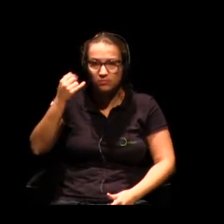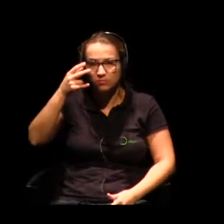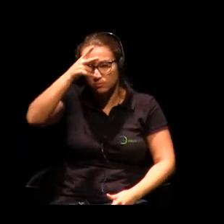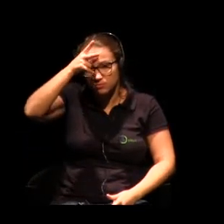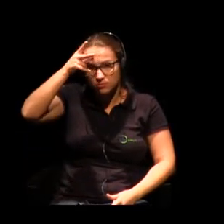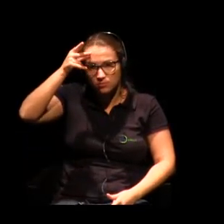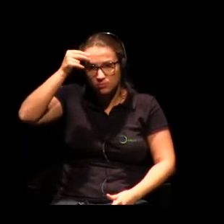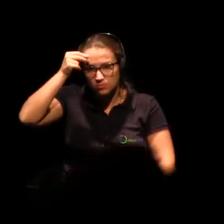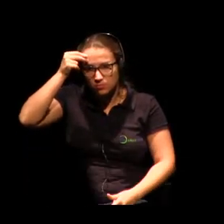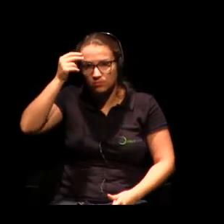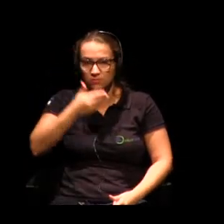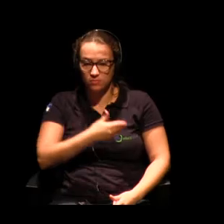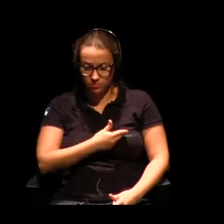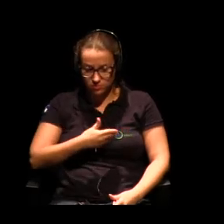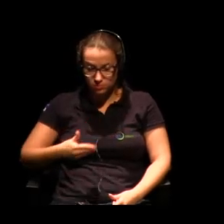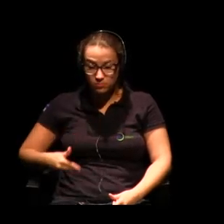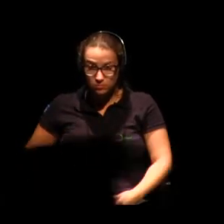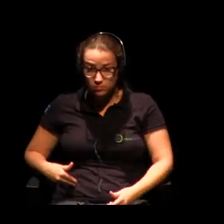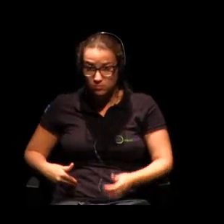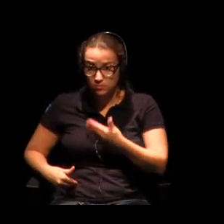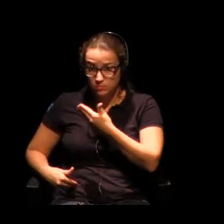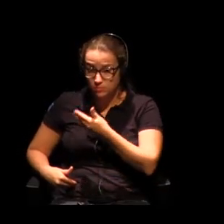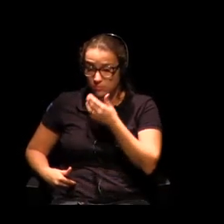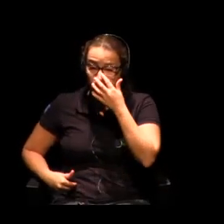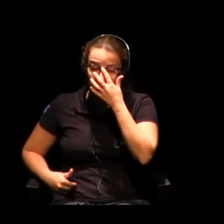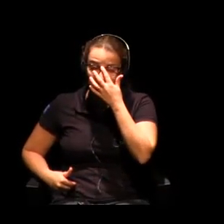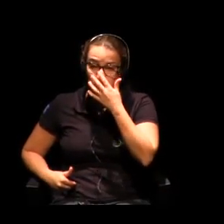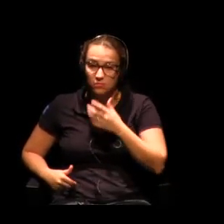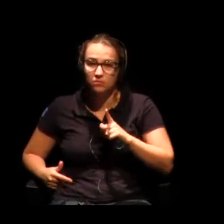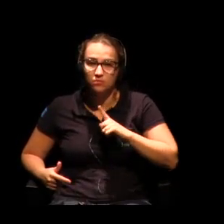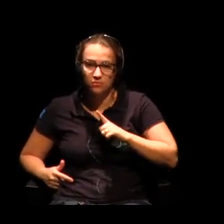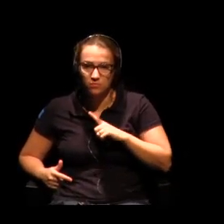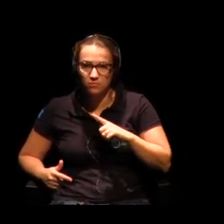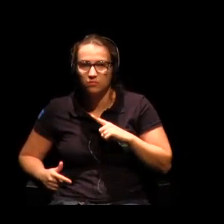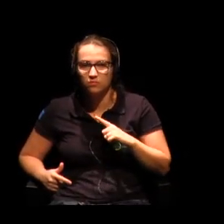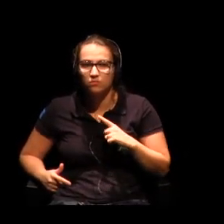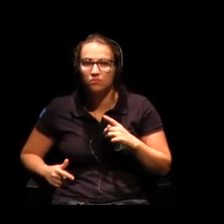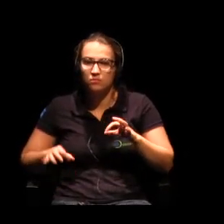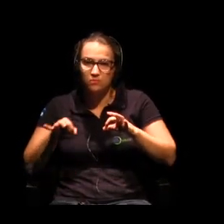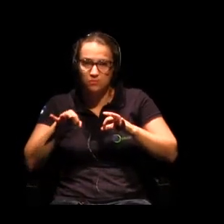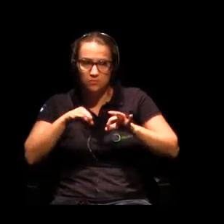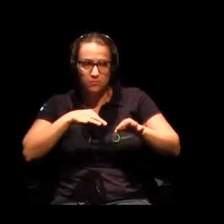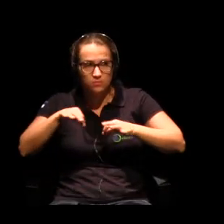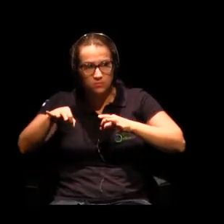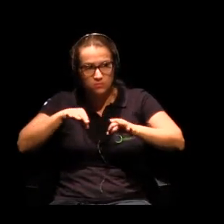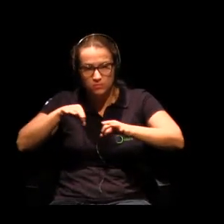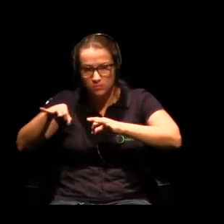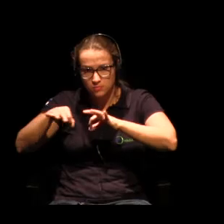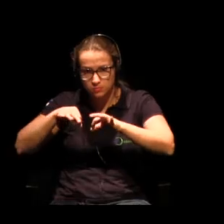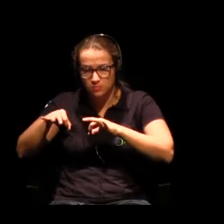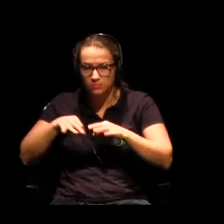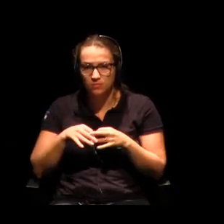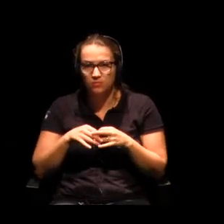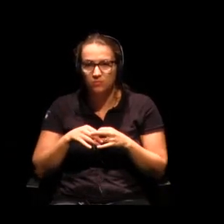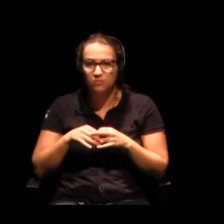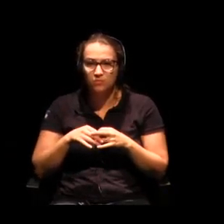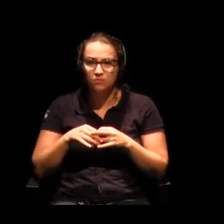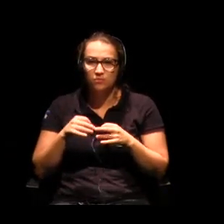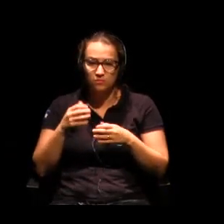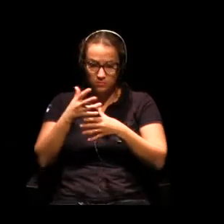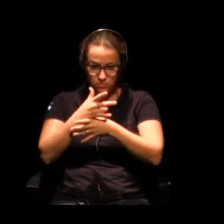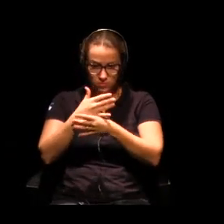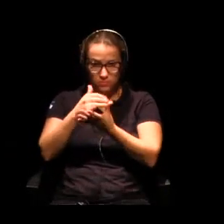é um prefeito, o prefeito Bloomberg, que tem o plano